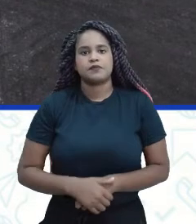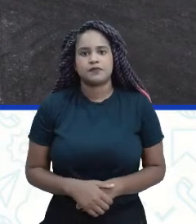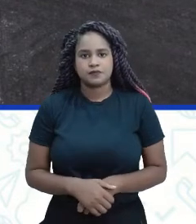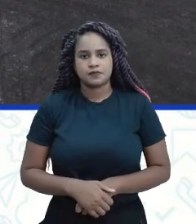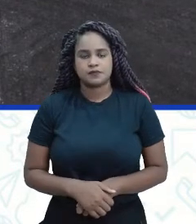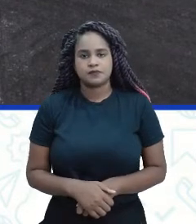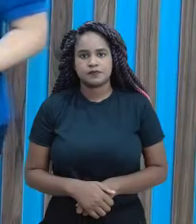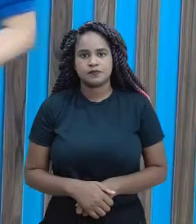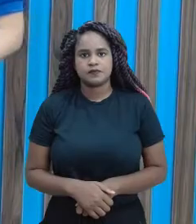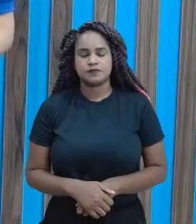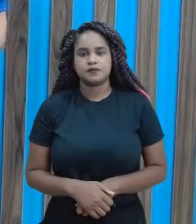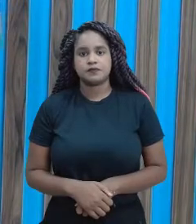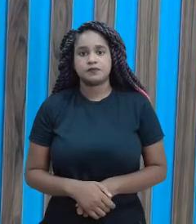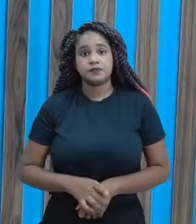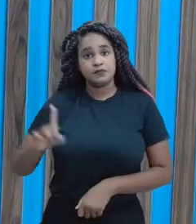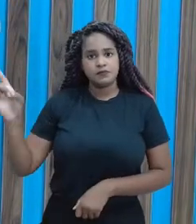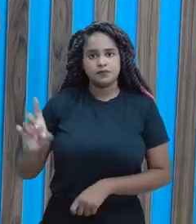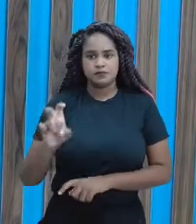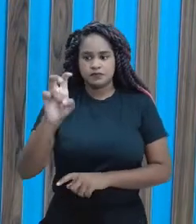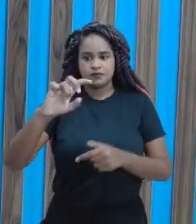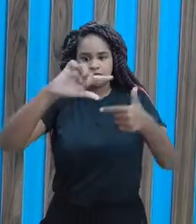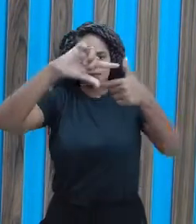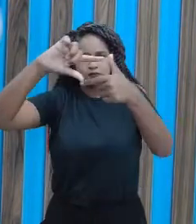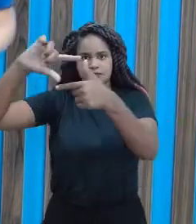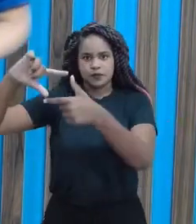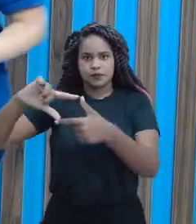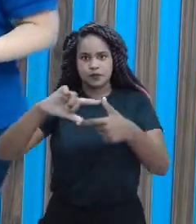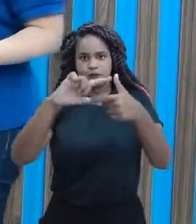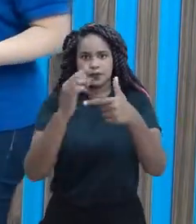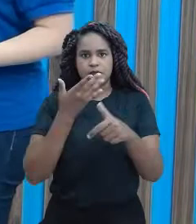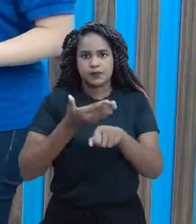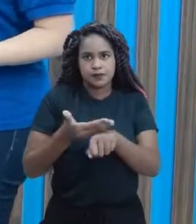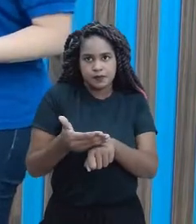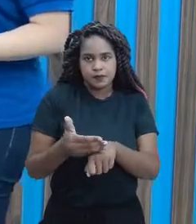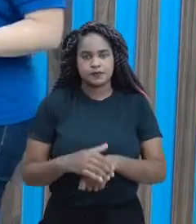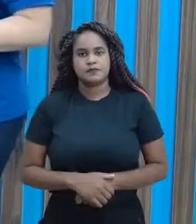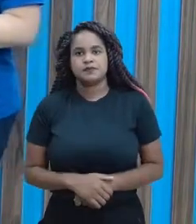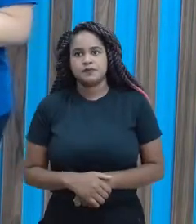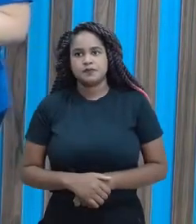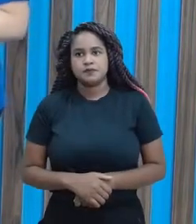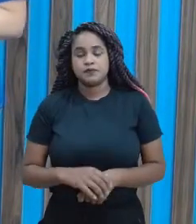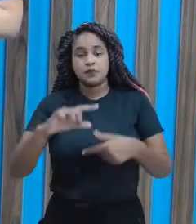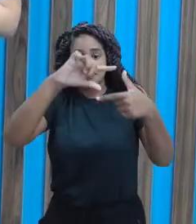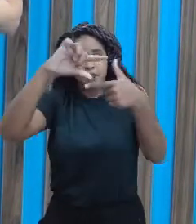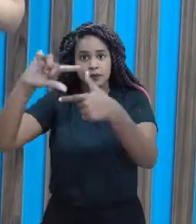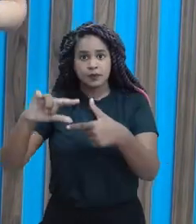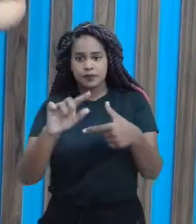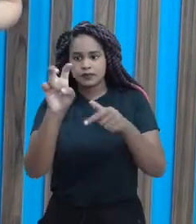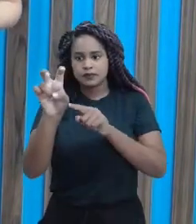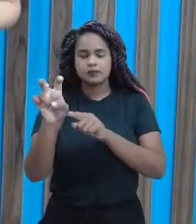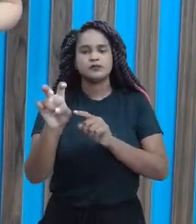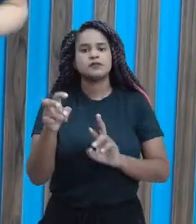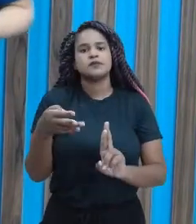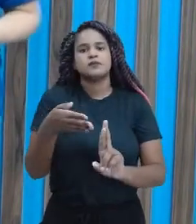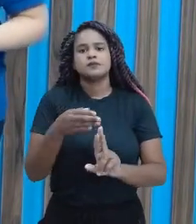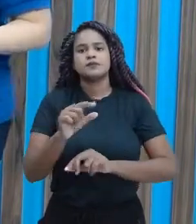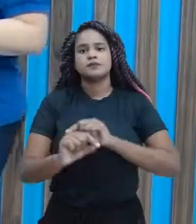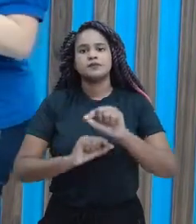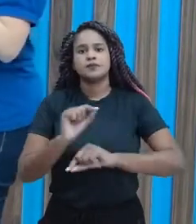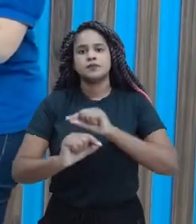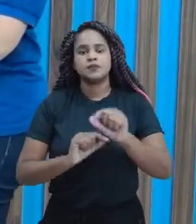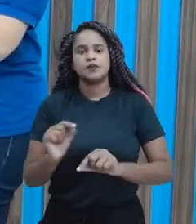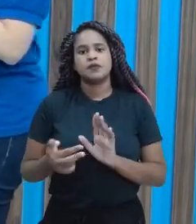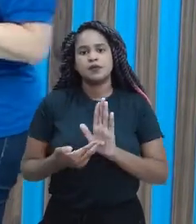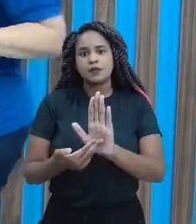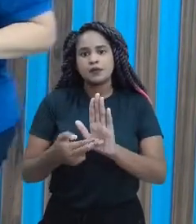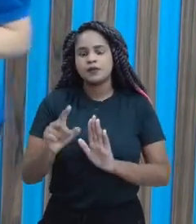certo? Então, aqui a gente tem aí 5 quadradinhos pintados e esses 5 quadradinhos, eles vão representar um valor em porcentagem, né? Aqui a